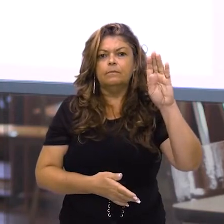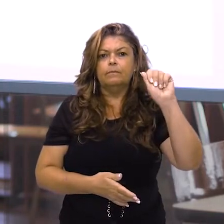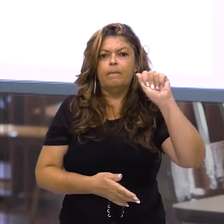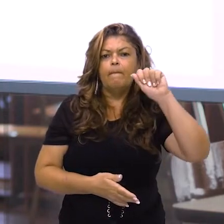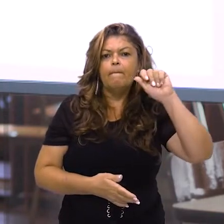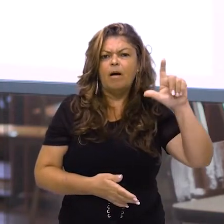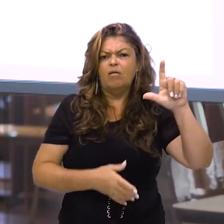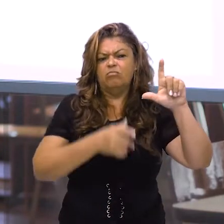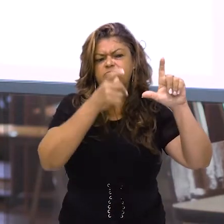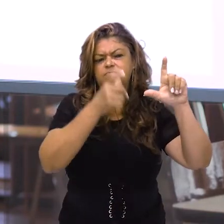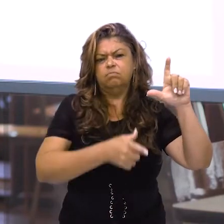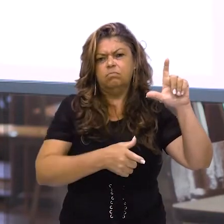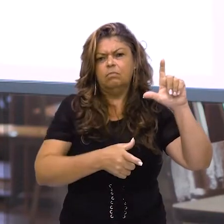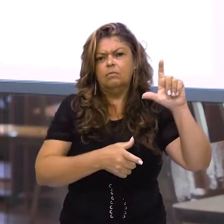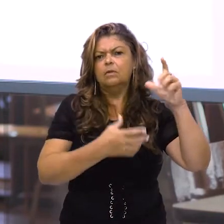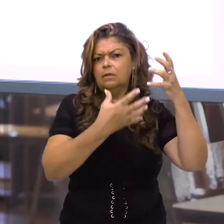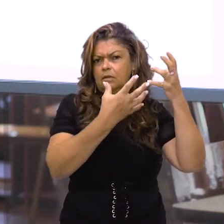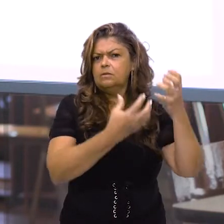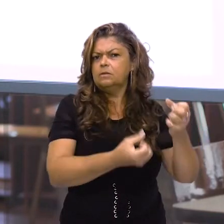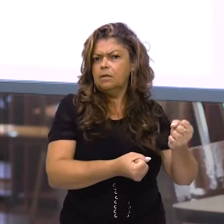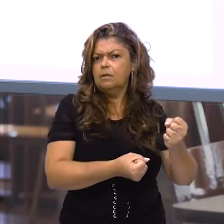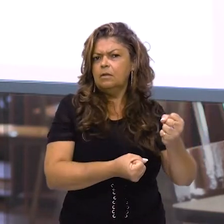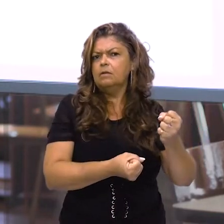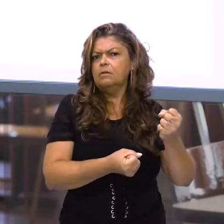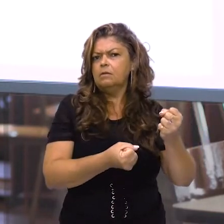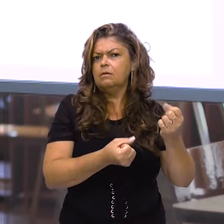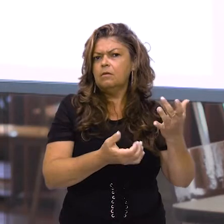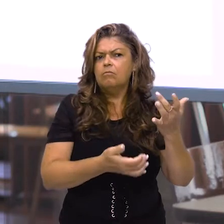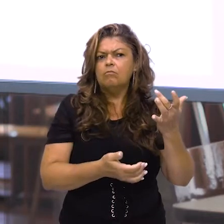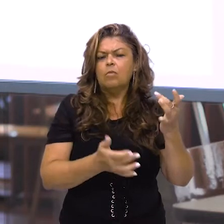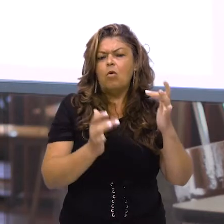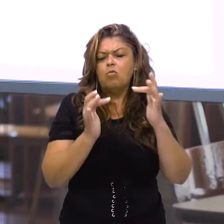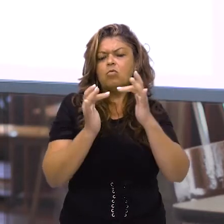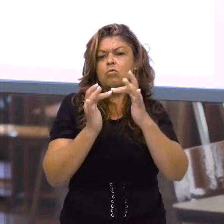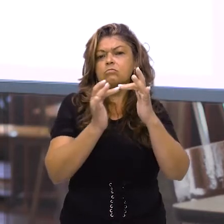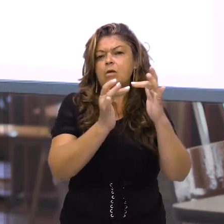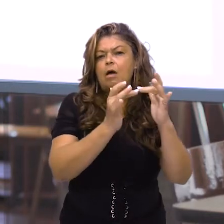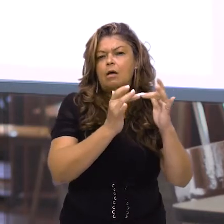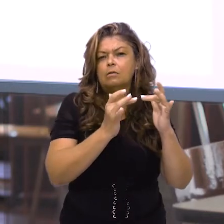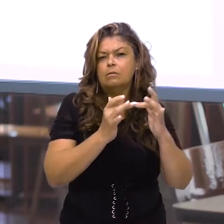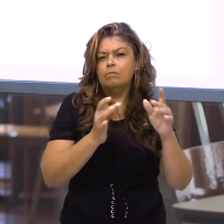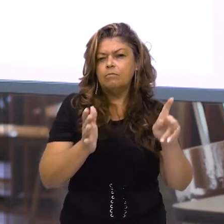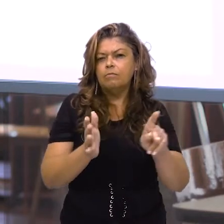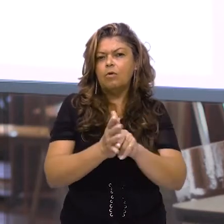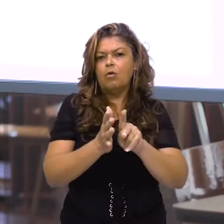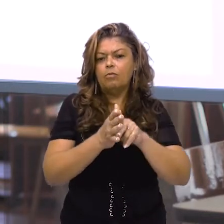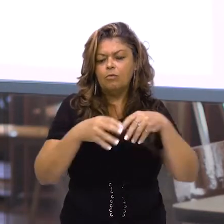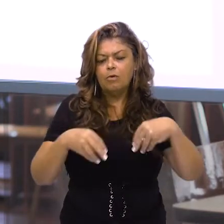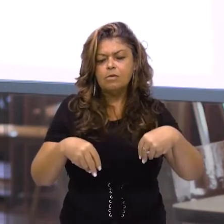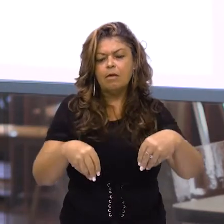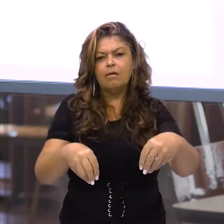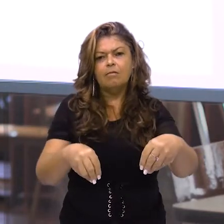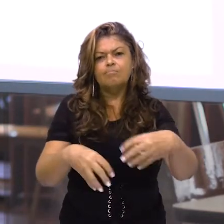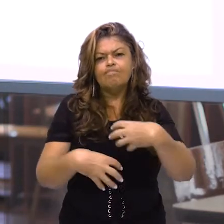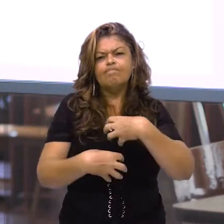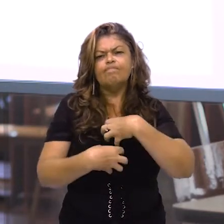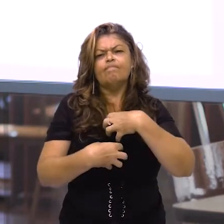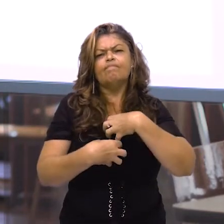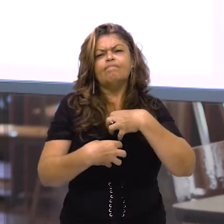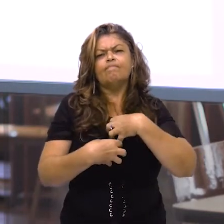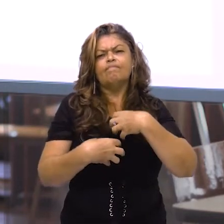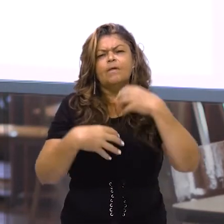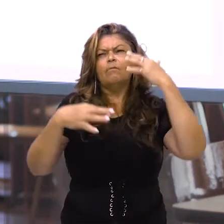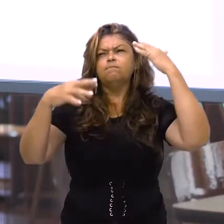possuem uma relação, uma proximidade, uma afinidade muito grande com a terra, assim como funciona também com os povos aqui